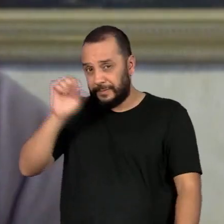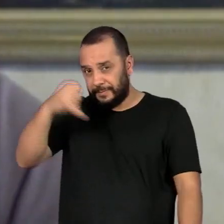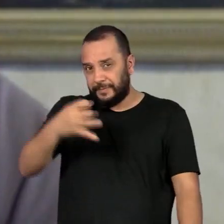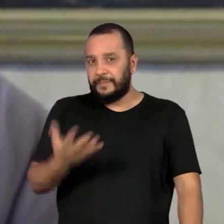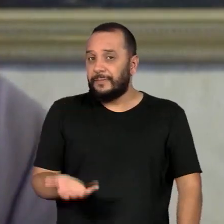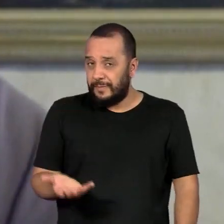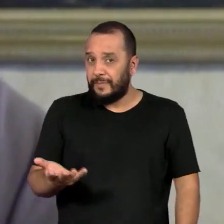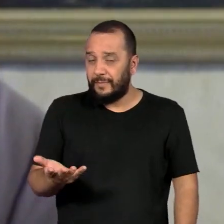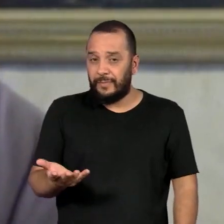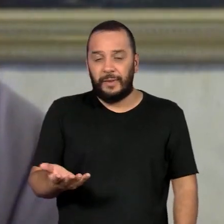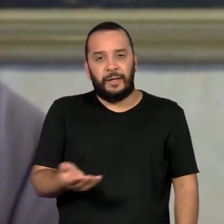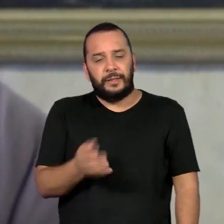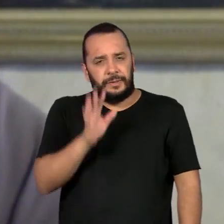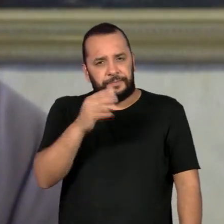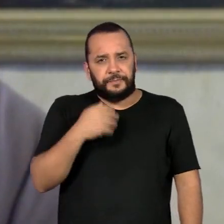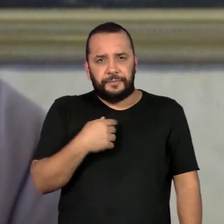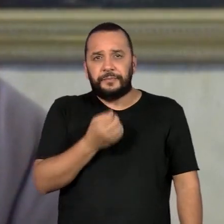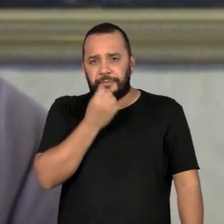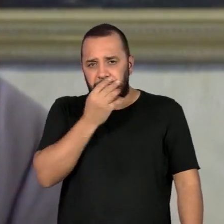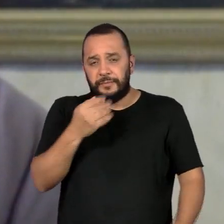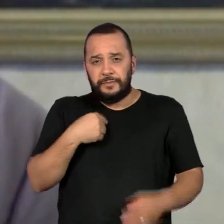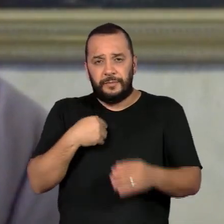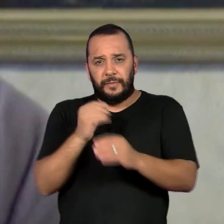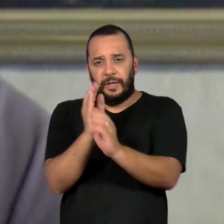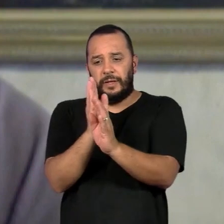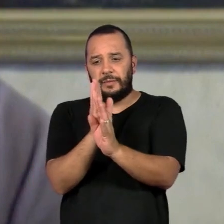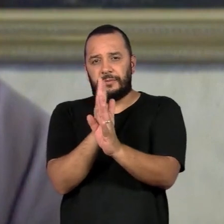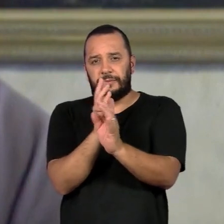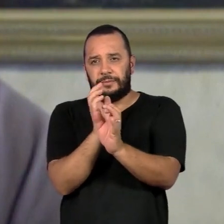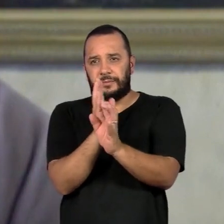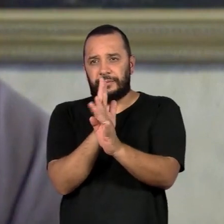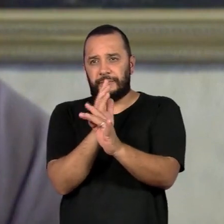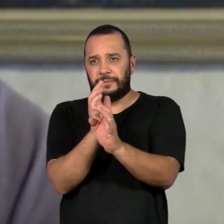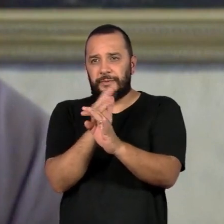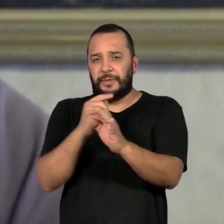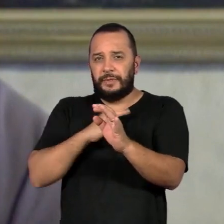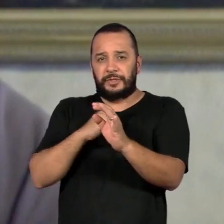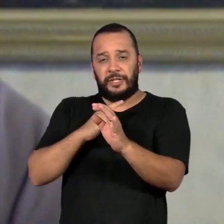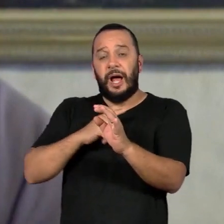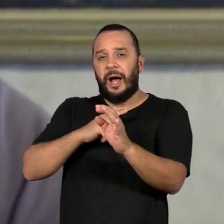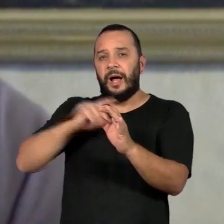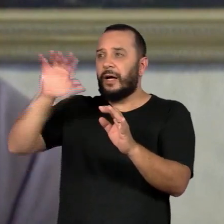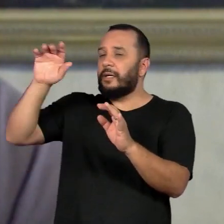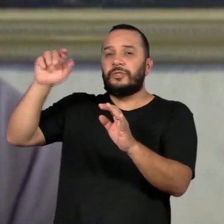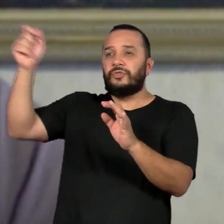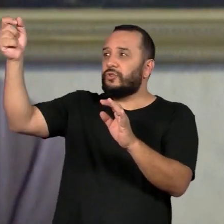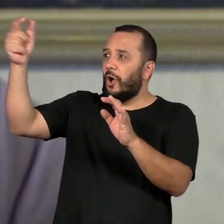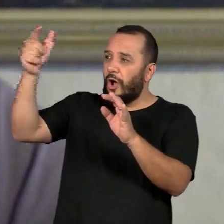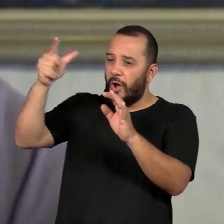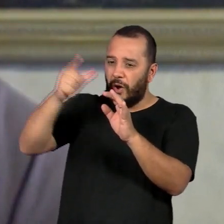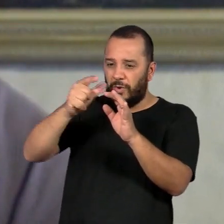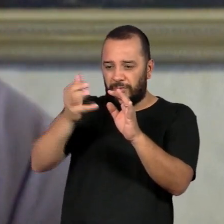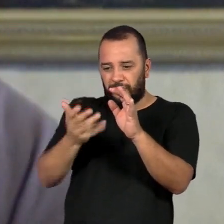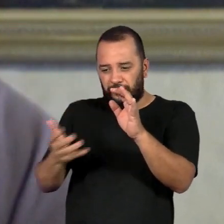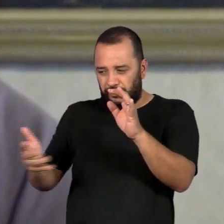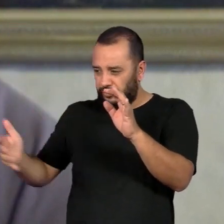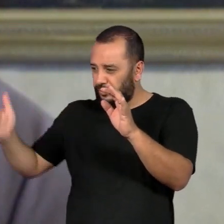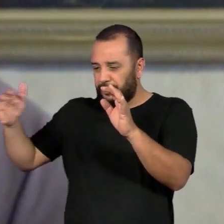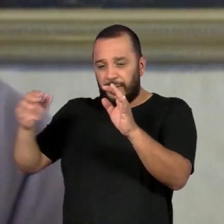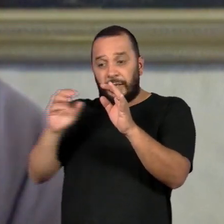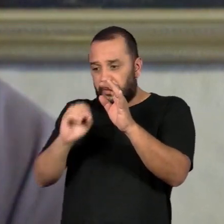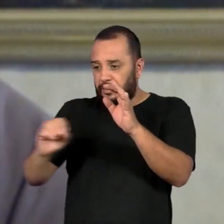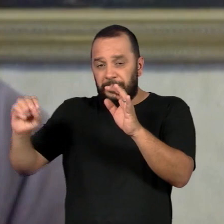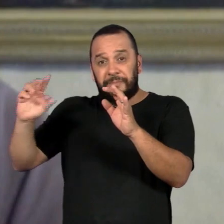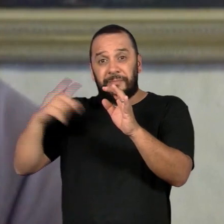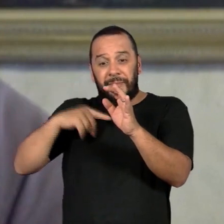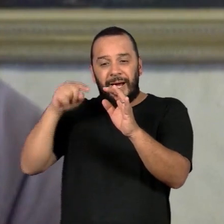muito bom, porque essas algas vão sequestrar carbono e vão ser a base da cadeia alimentar. Por outro lado, algumas dessas algas são tóxicas e acabam